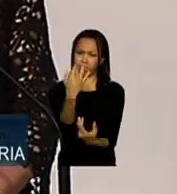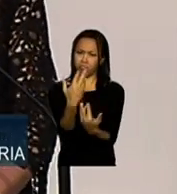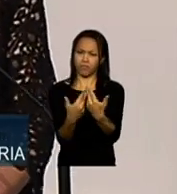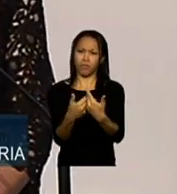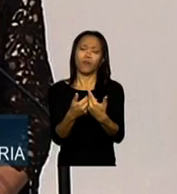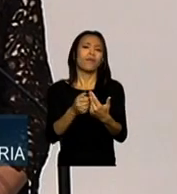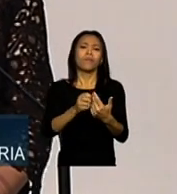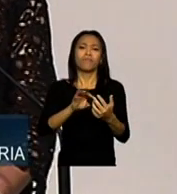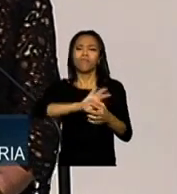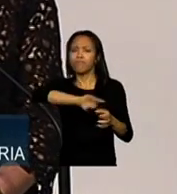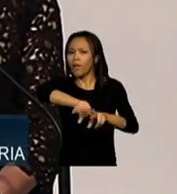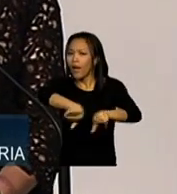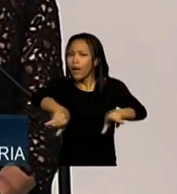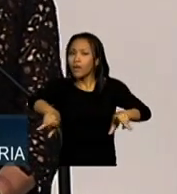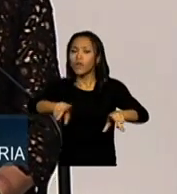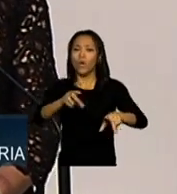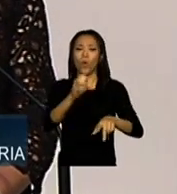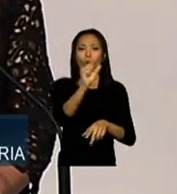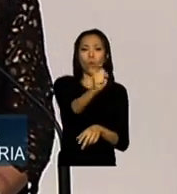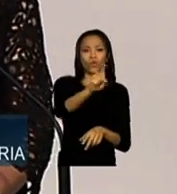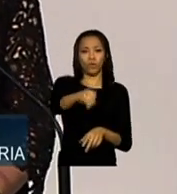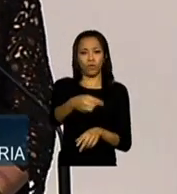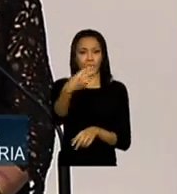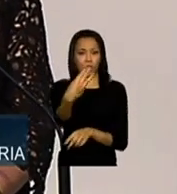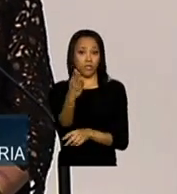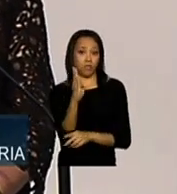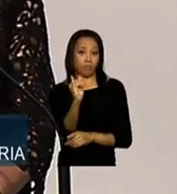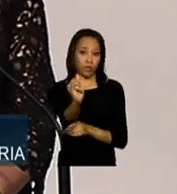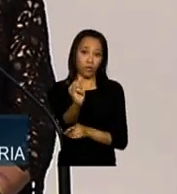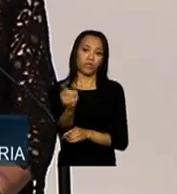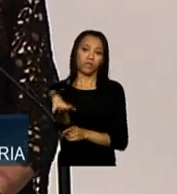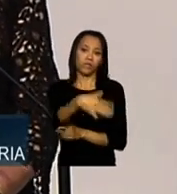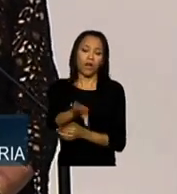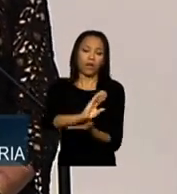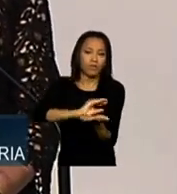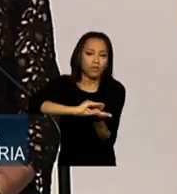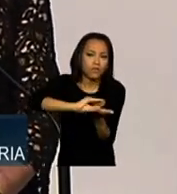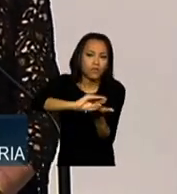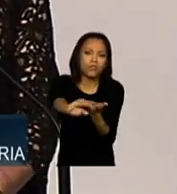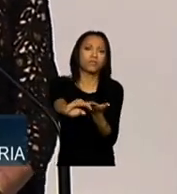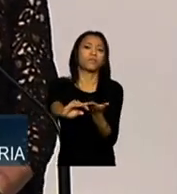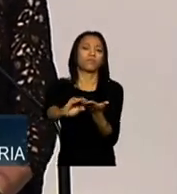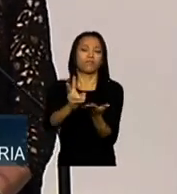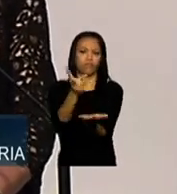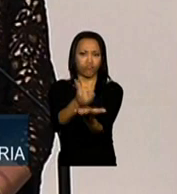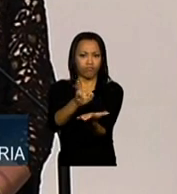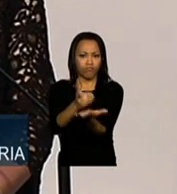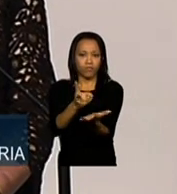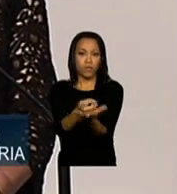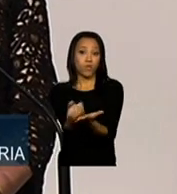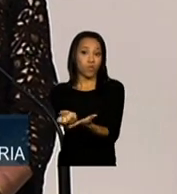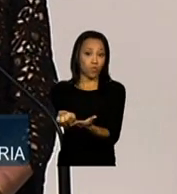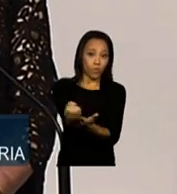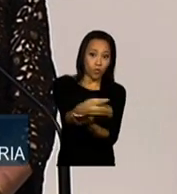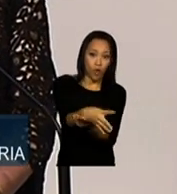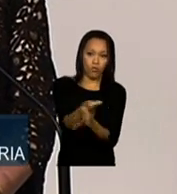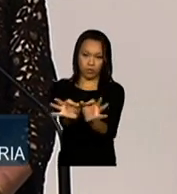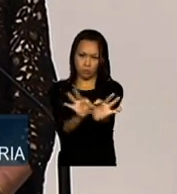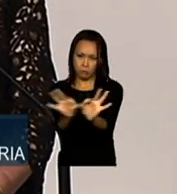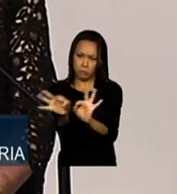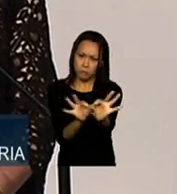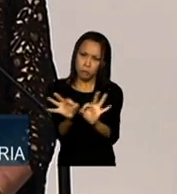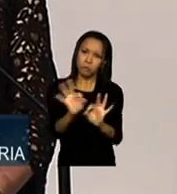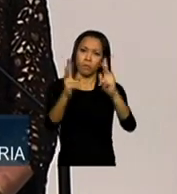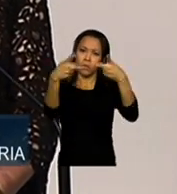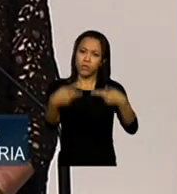já resultaram 8,3 bilhões de investimentos efetivados em novas plantas e a vinda